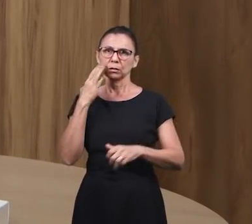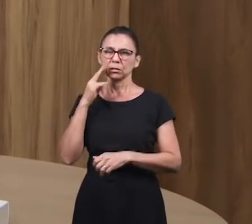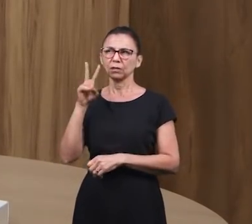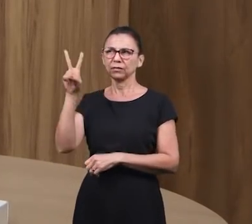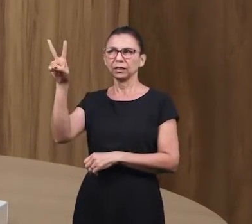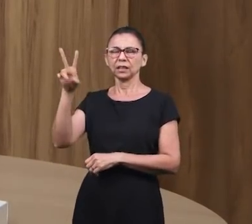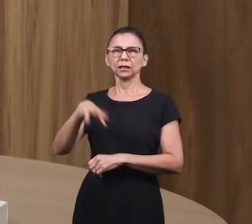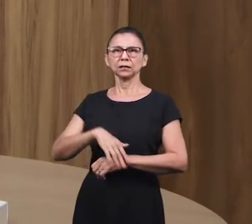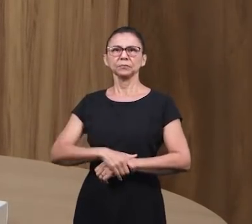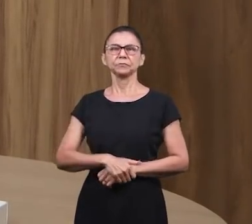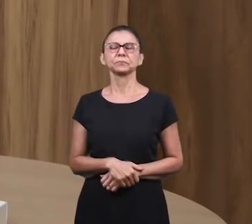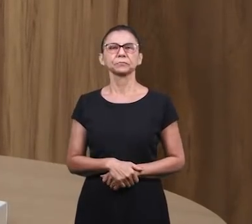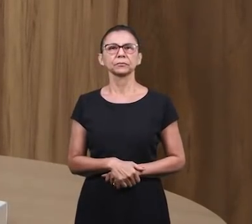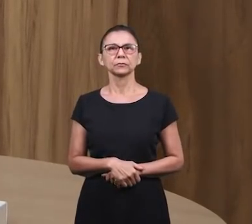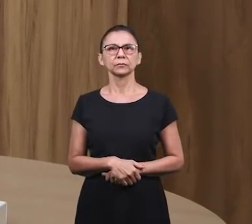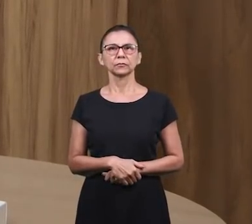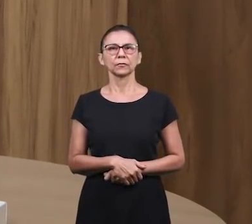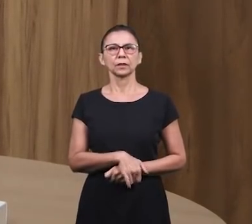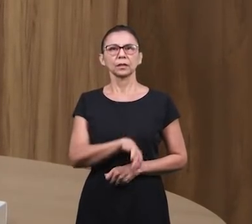os animais que estão